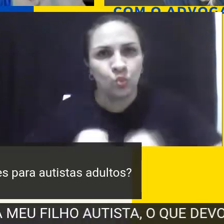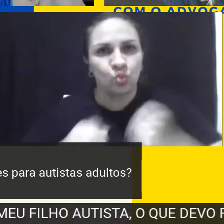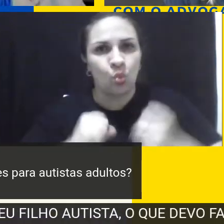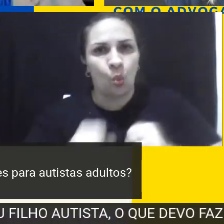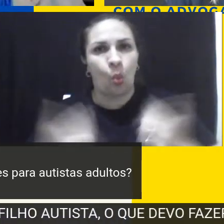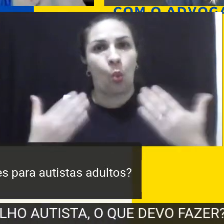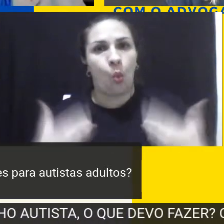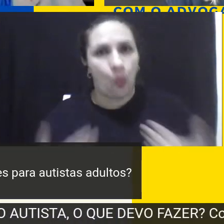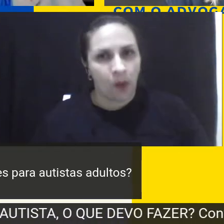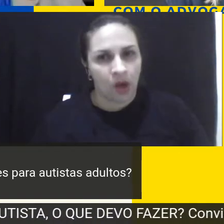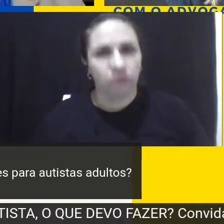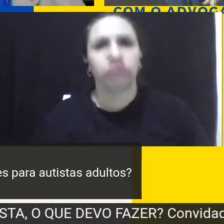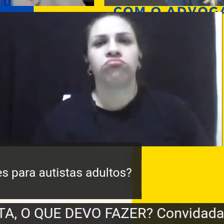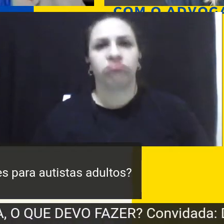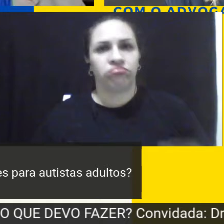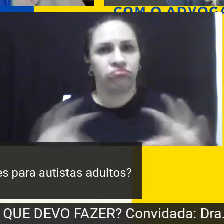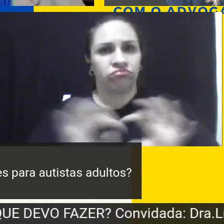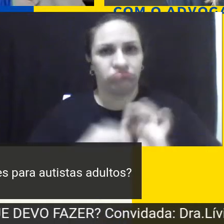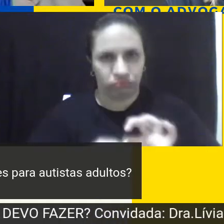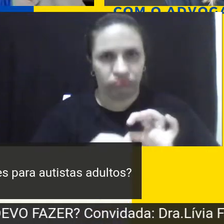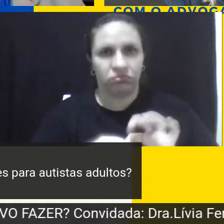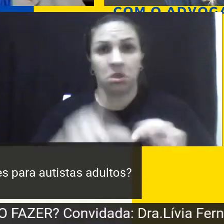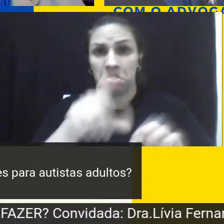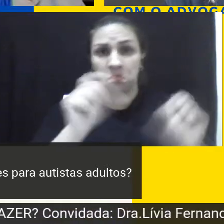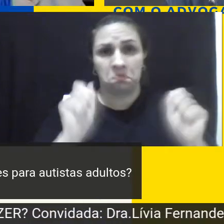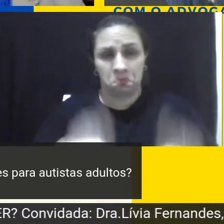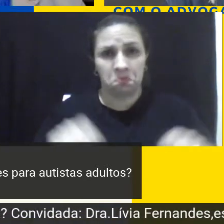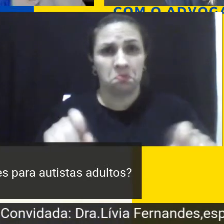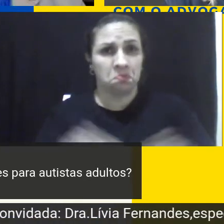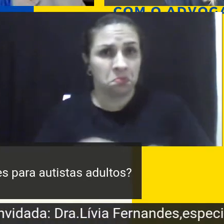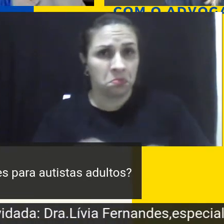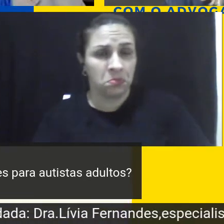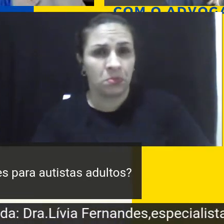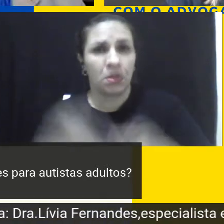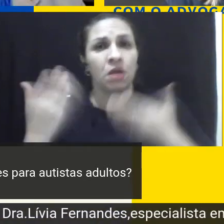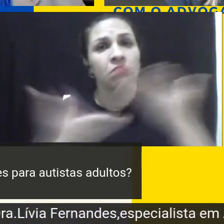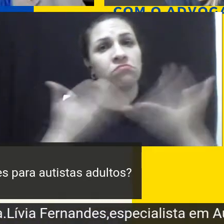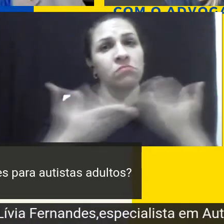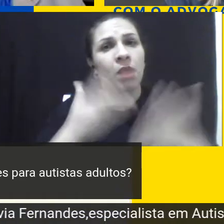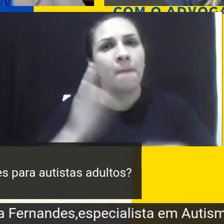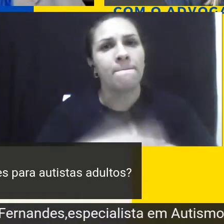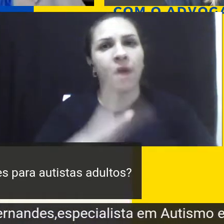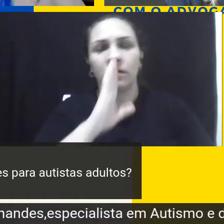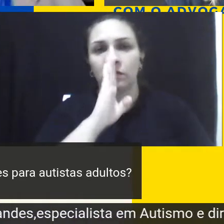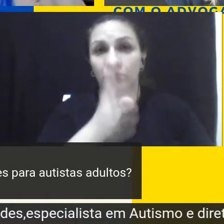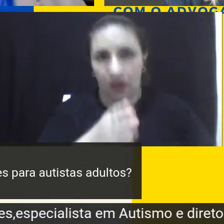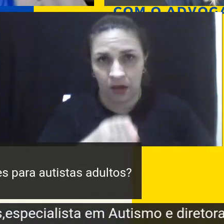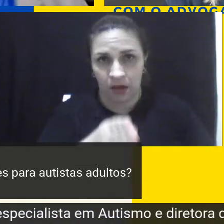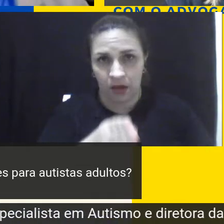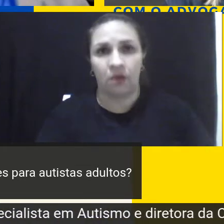comportamental, tá? E você também pode fazer uma terapia mais diretiva, que se chama teoria